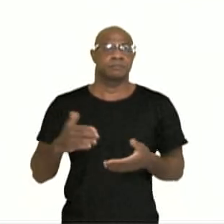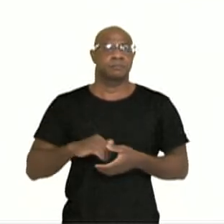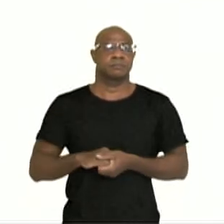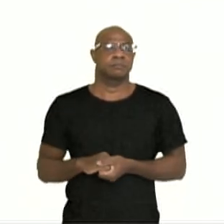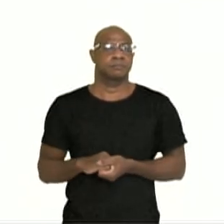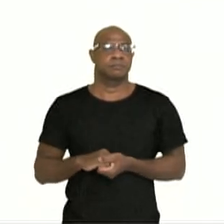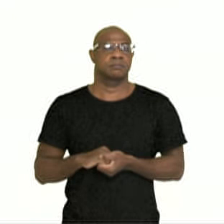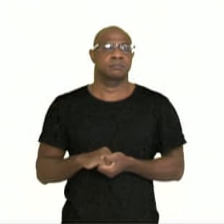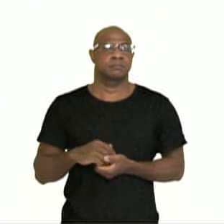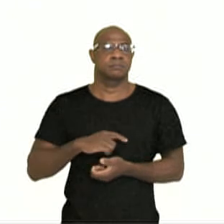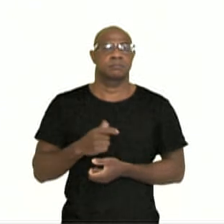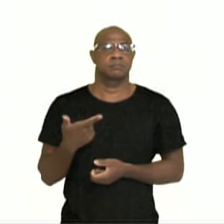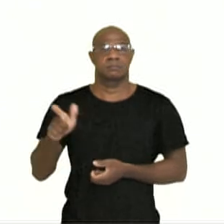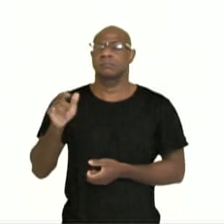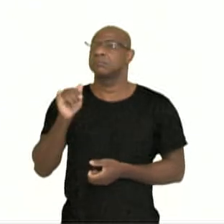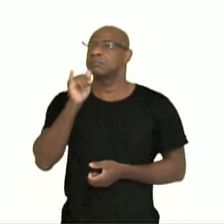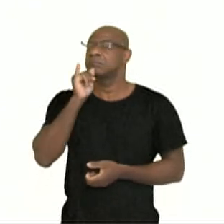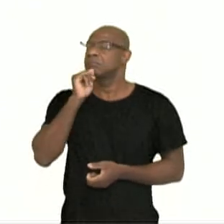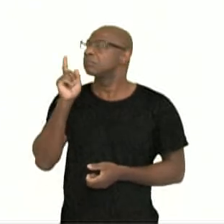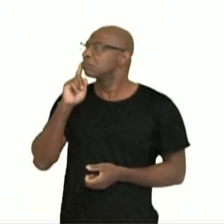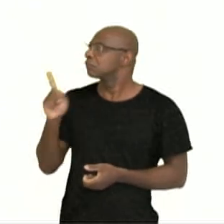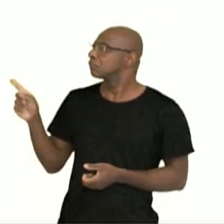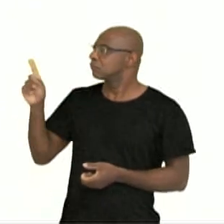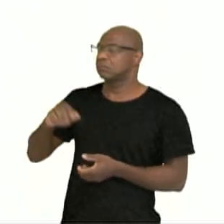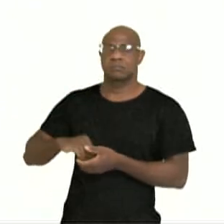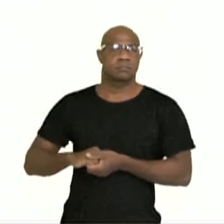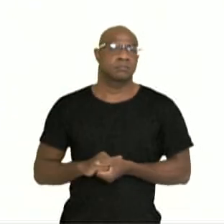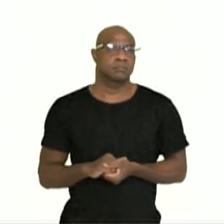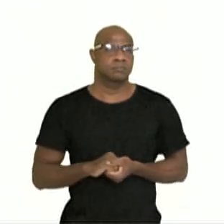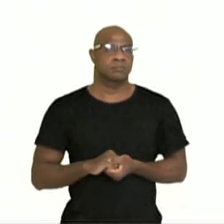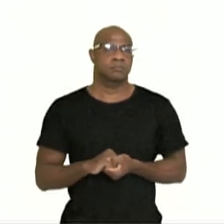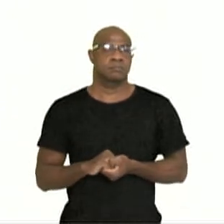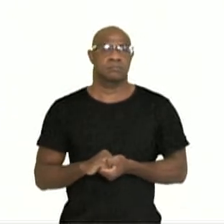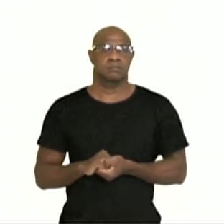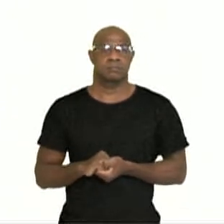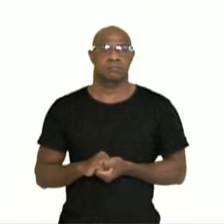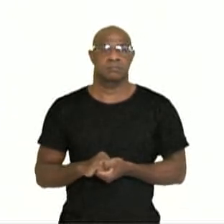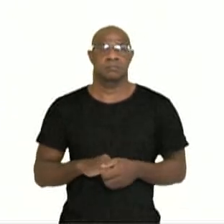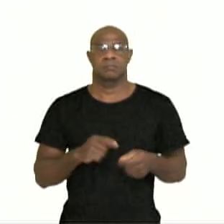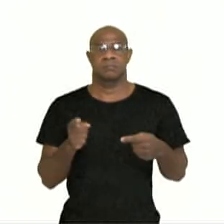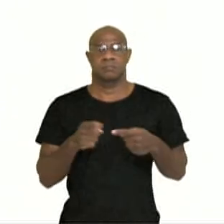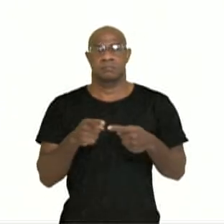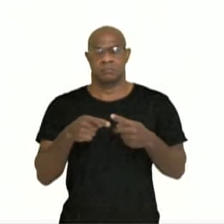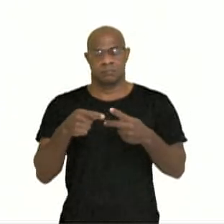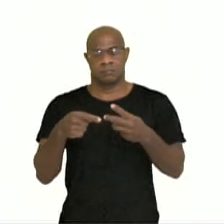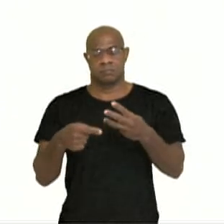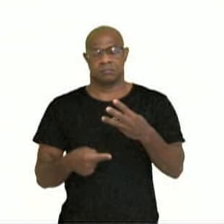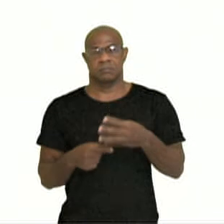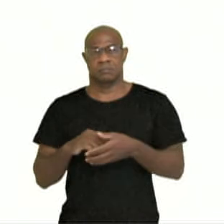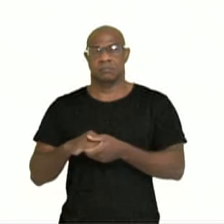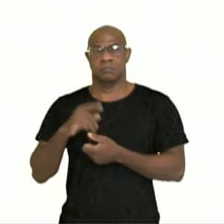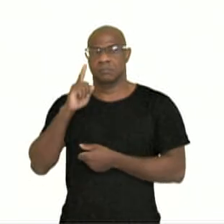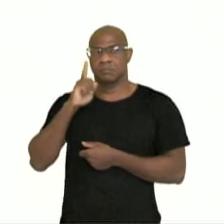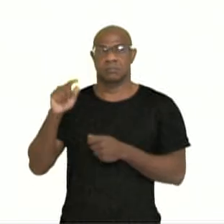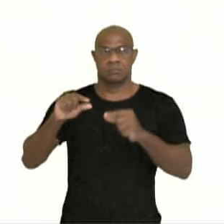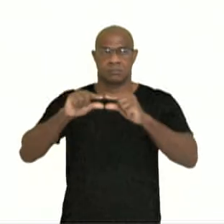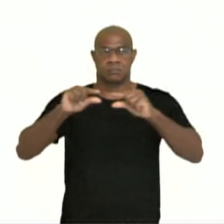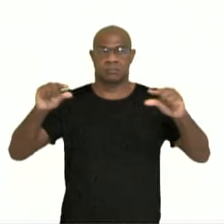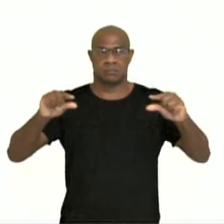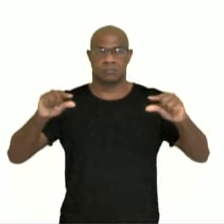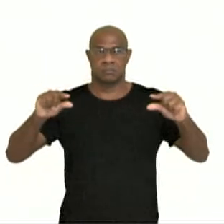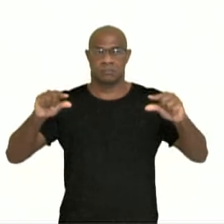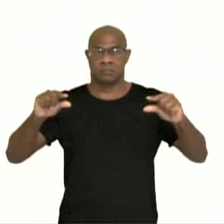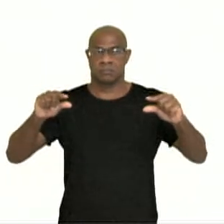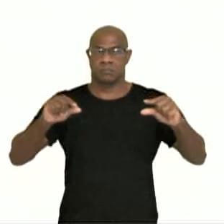então outros exemplos, pessoal, de voz passiva. Percy Spencer invented the microwave oven. Esta frase aqui está na